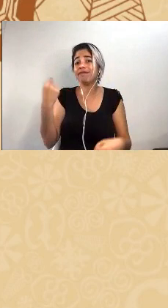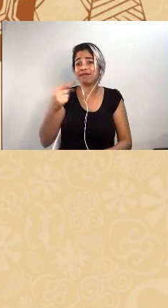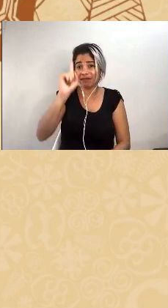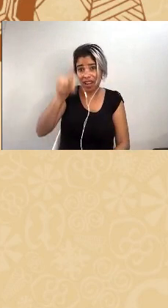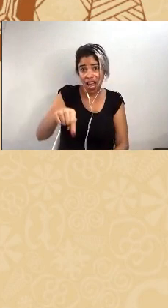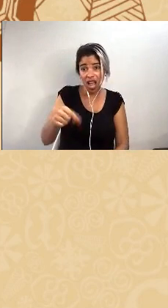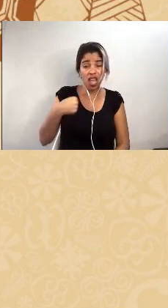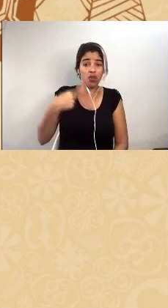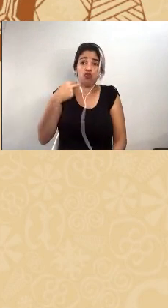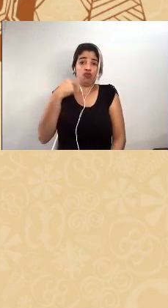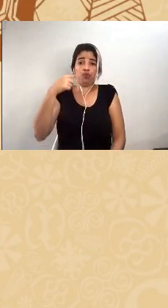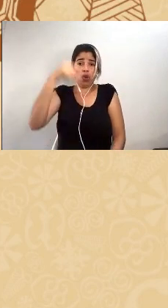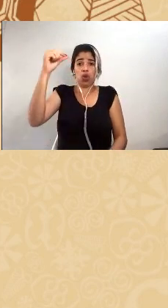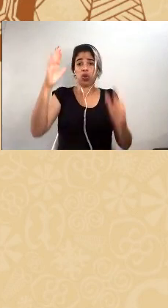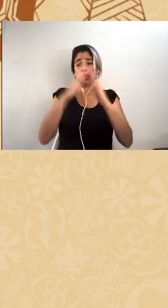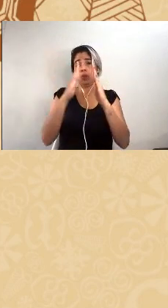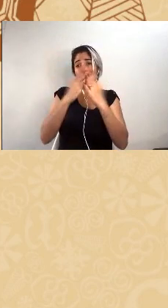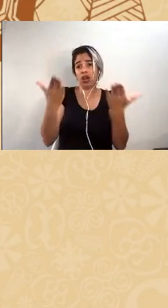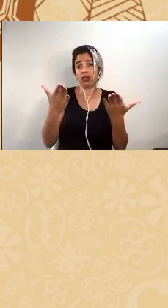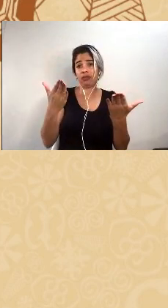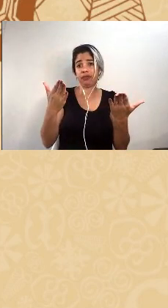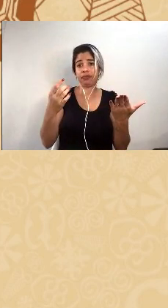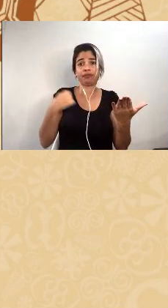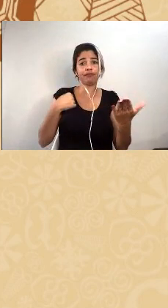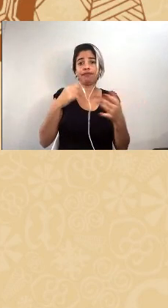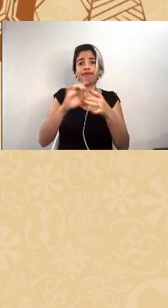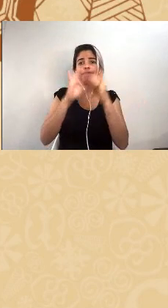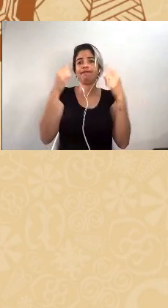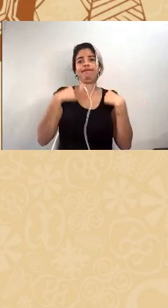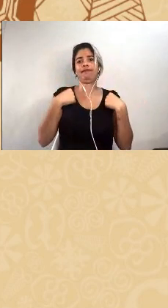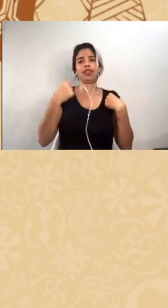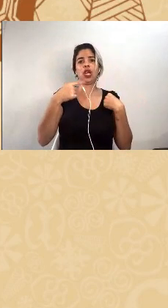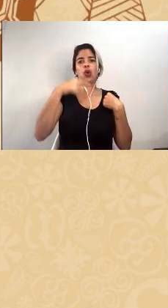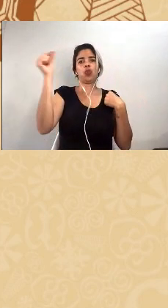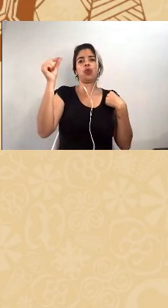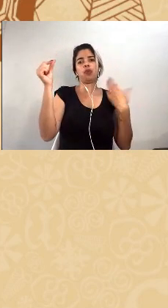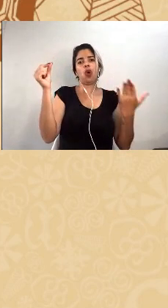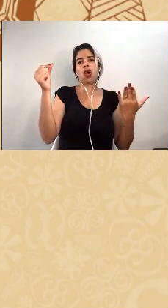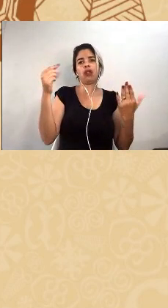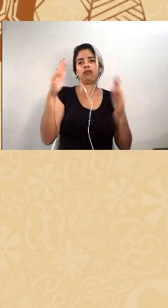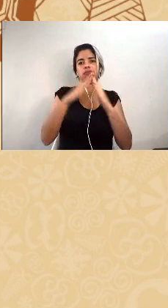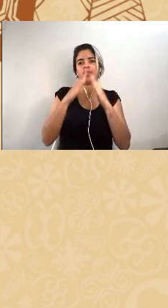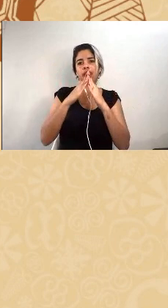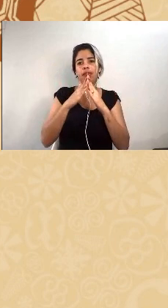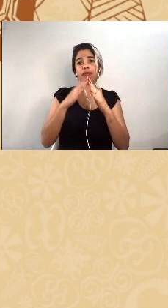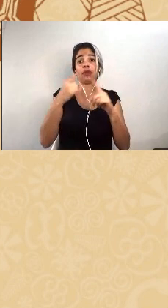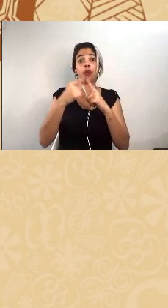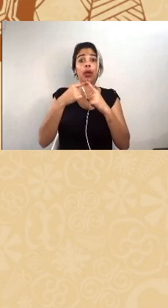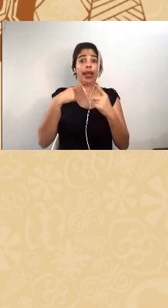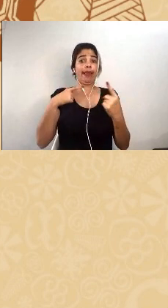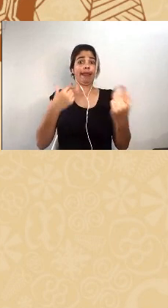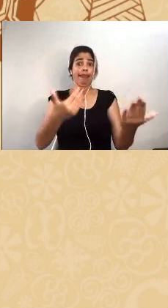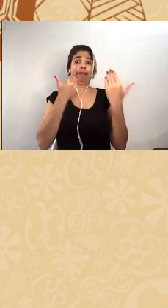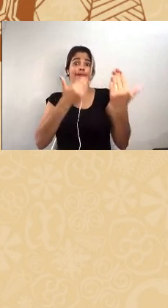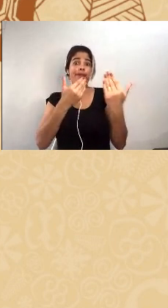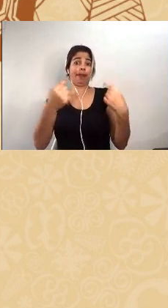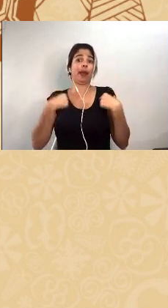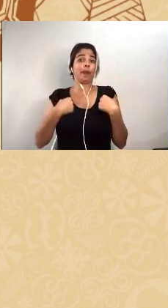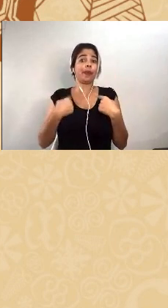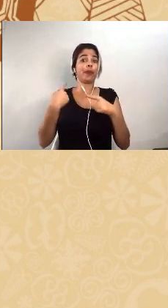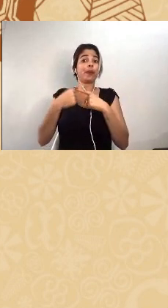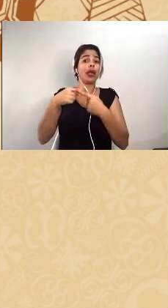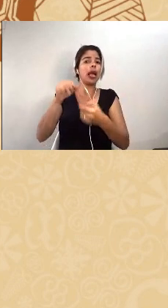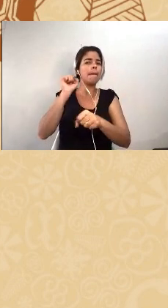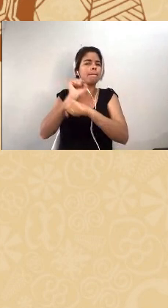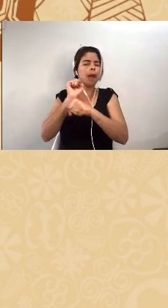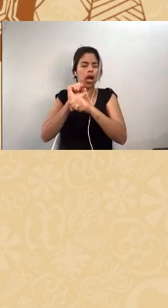tô podendo ir embora. Tô aqui, ó. O celular, eles não deixam ir embora. Tô aqui detido. Atitude suspeita. Estar parado em pé,